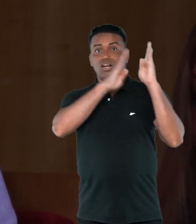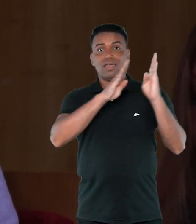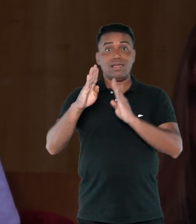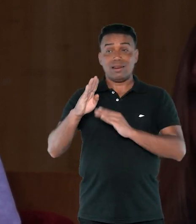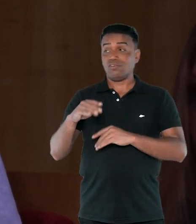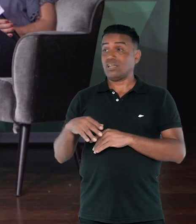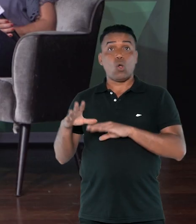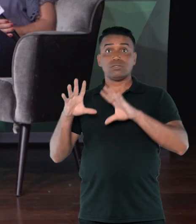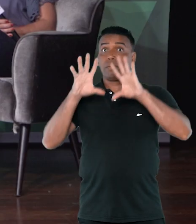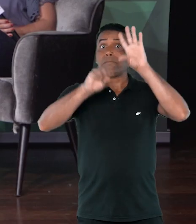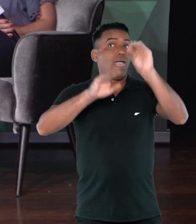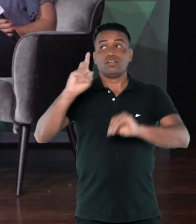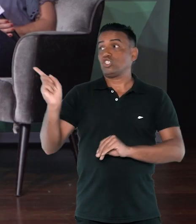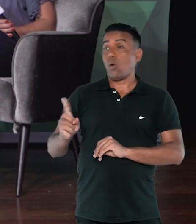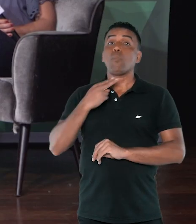e também te inspiram.